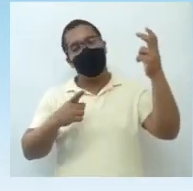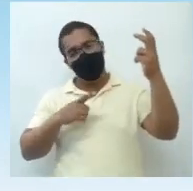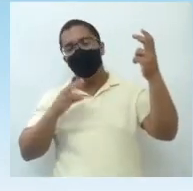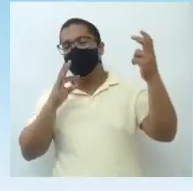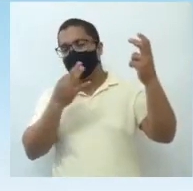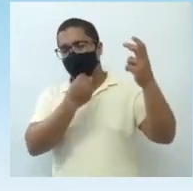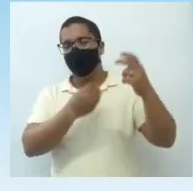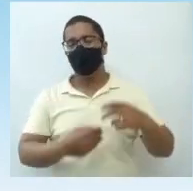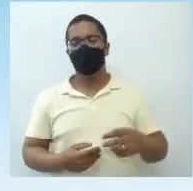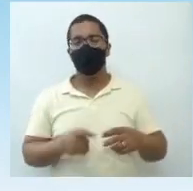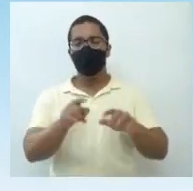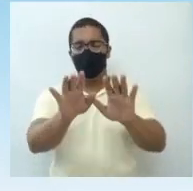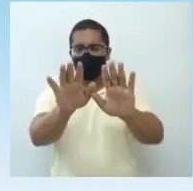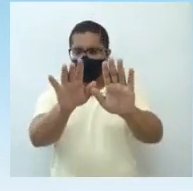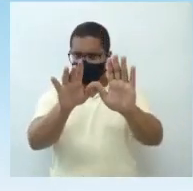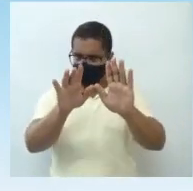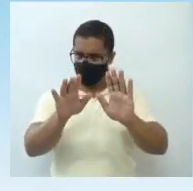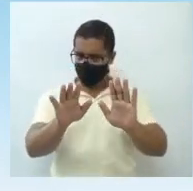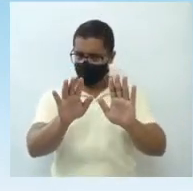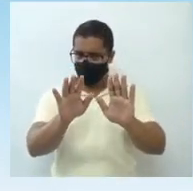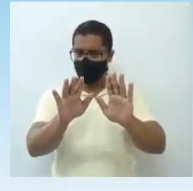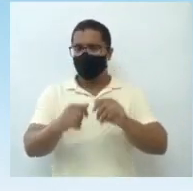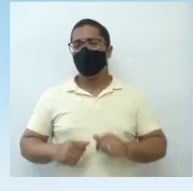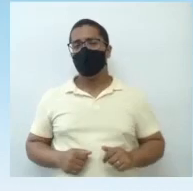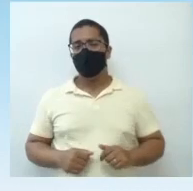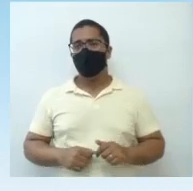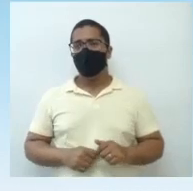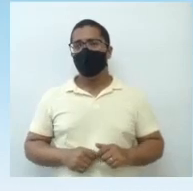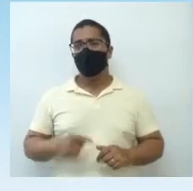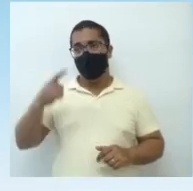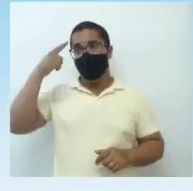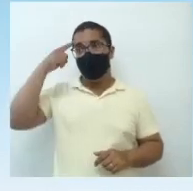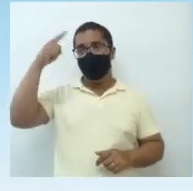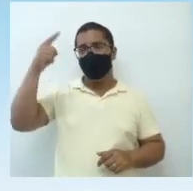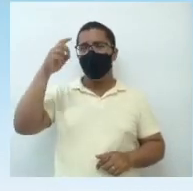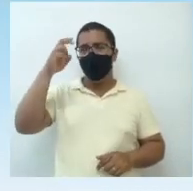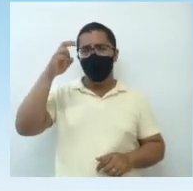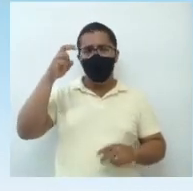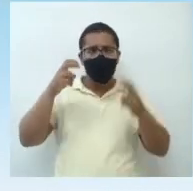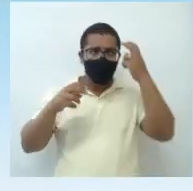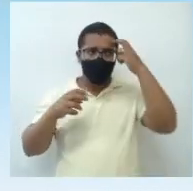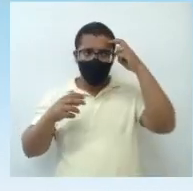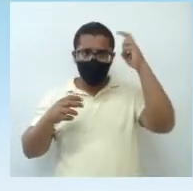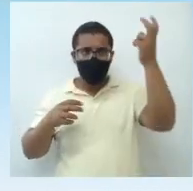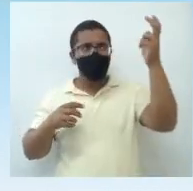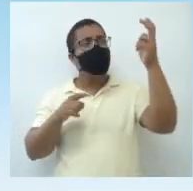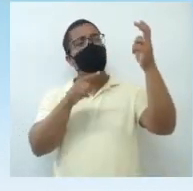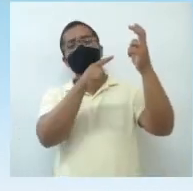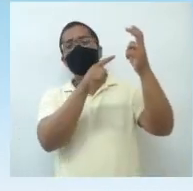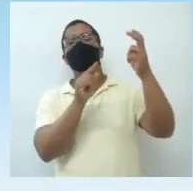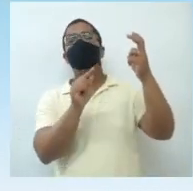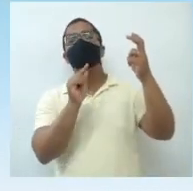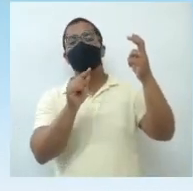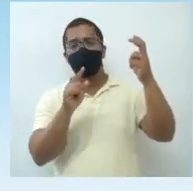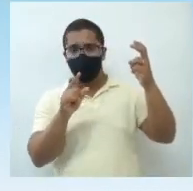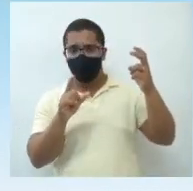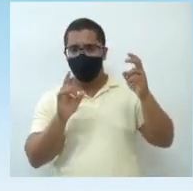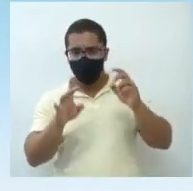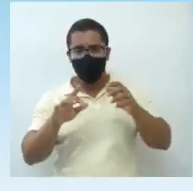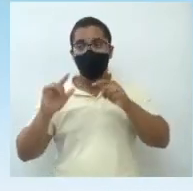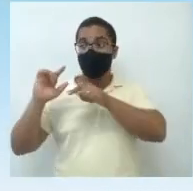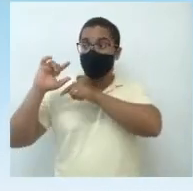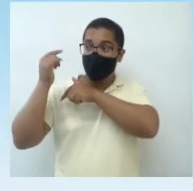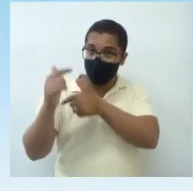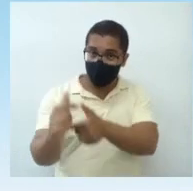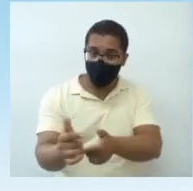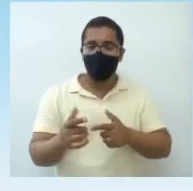aqui e peço uma coisa aqui para vocês vamos lembrar um pouco que a cultura a cultura que está relacionado não só as tradições